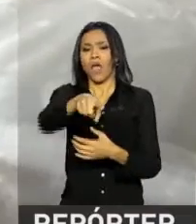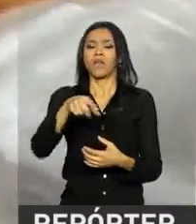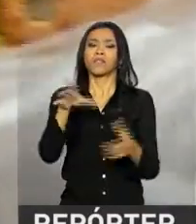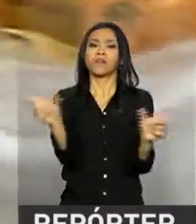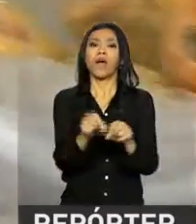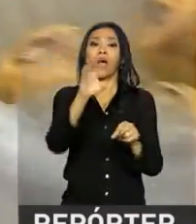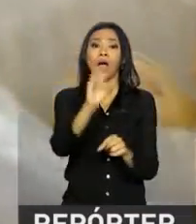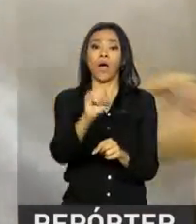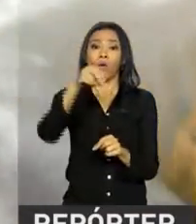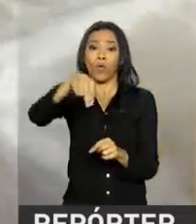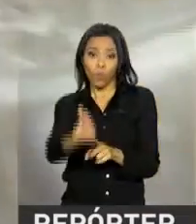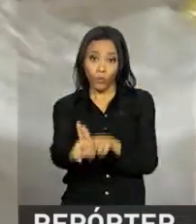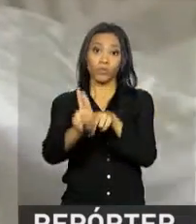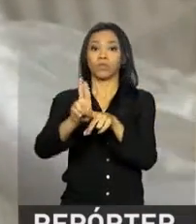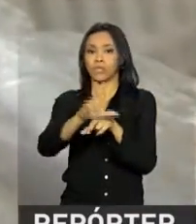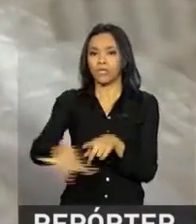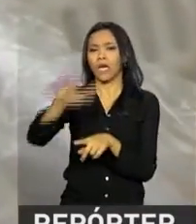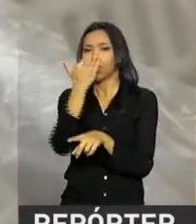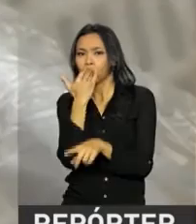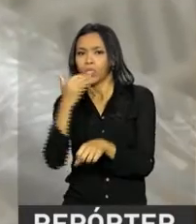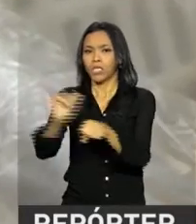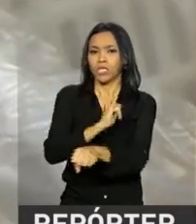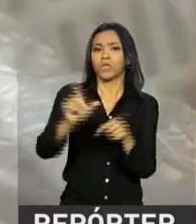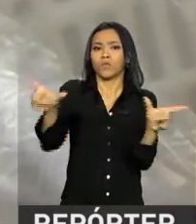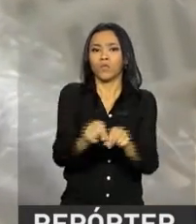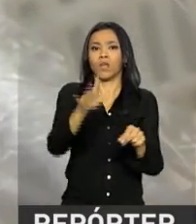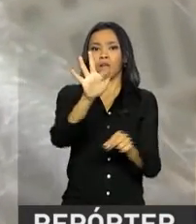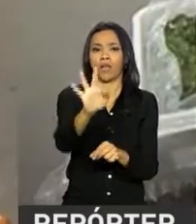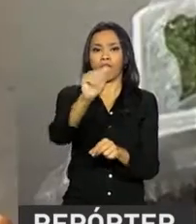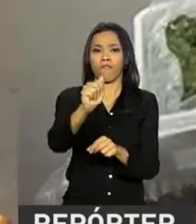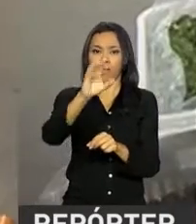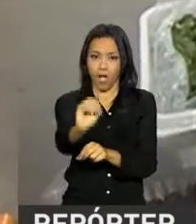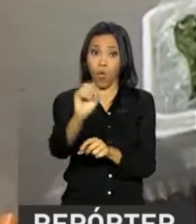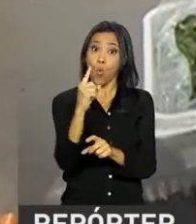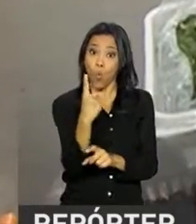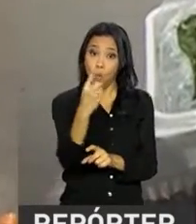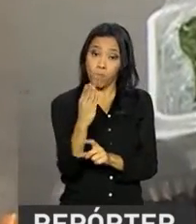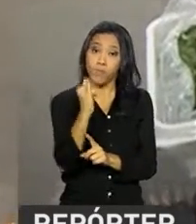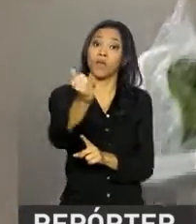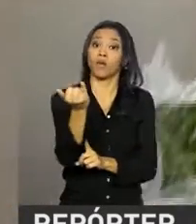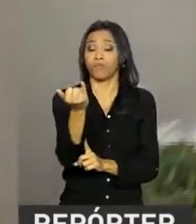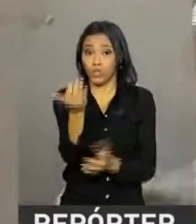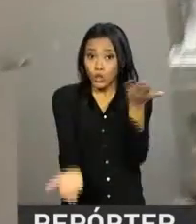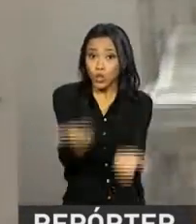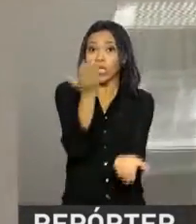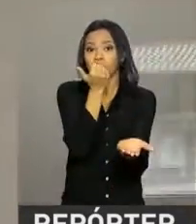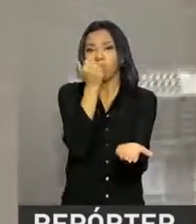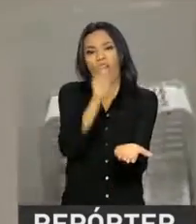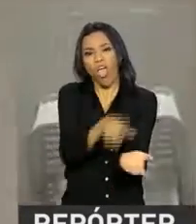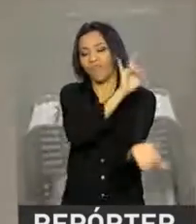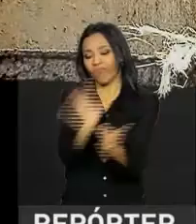unidas para alimentação e agricultura fao é que mais de 1 bilhão de toneladas de alimentos são desperdiçadas